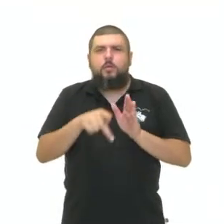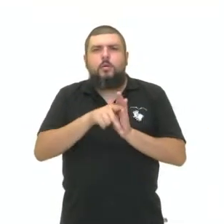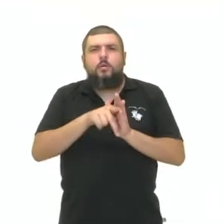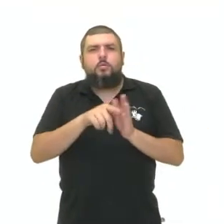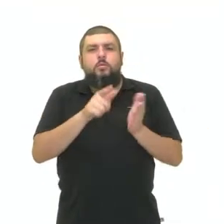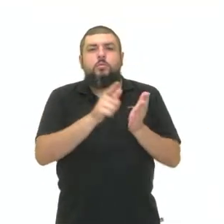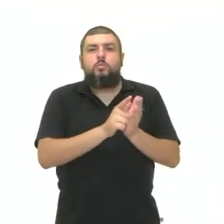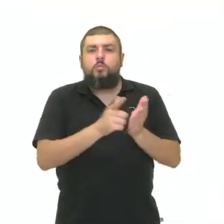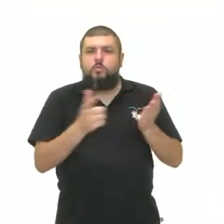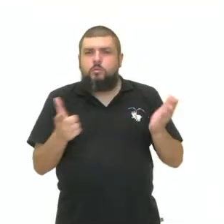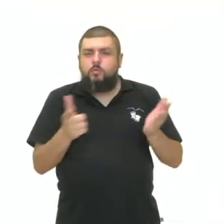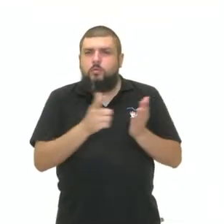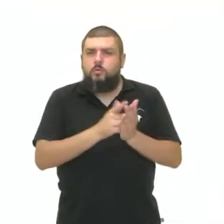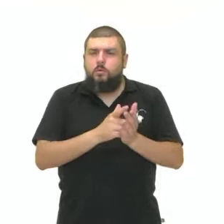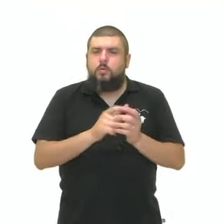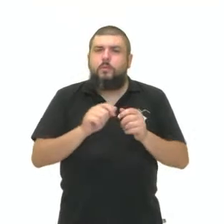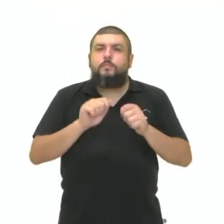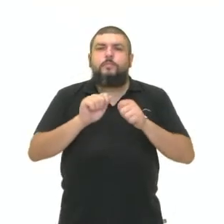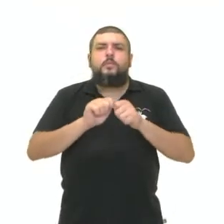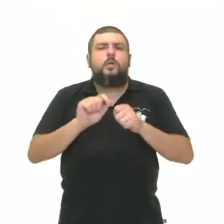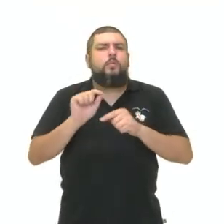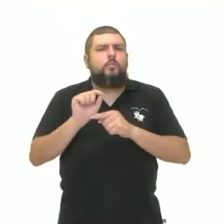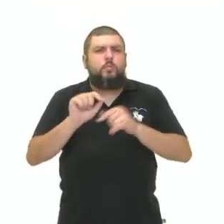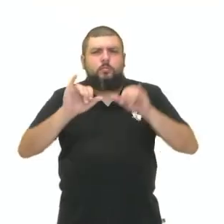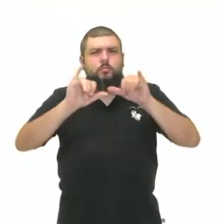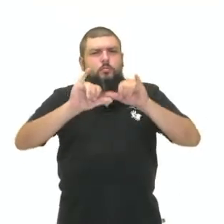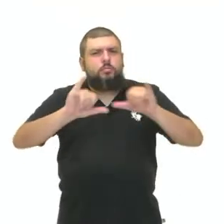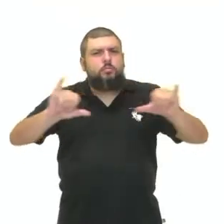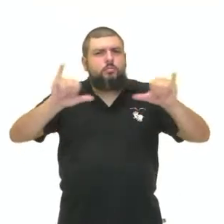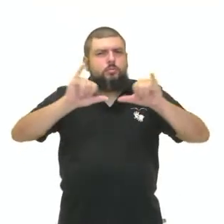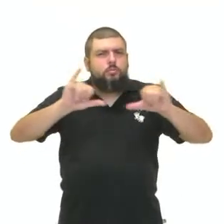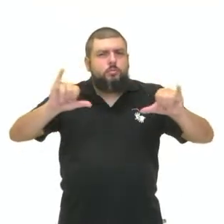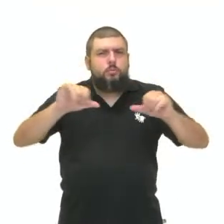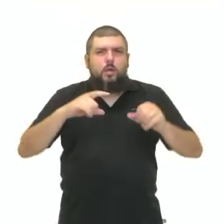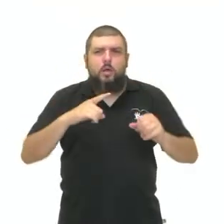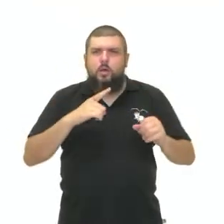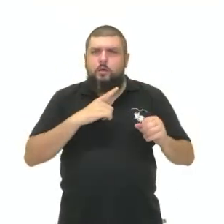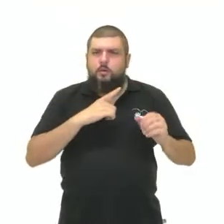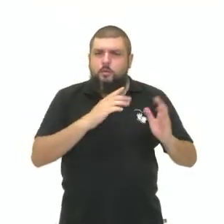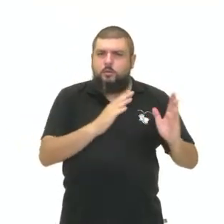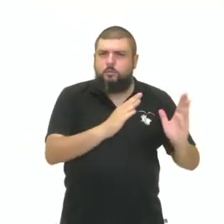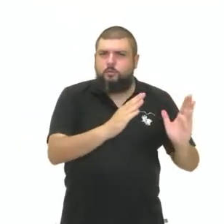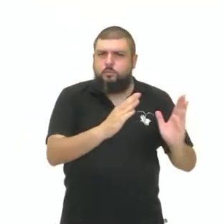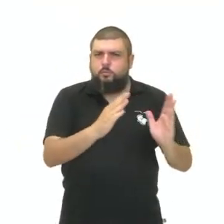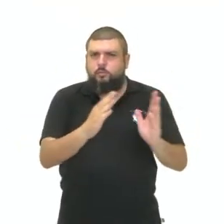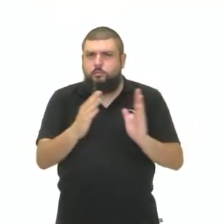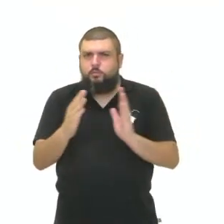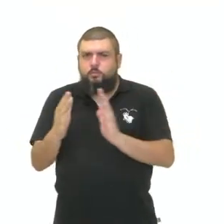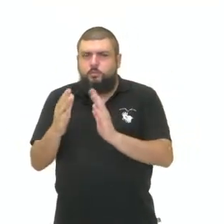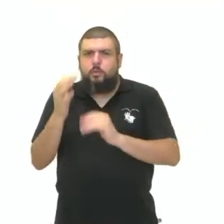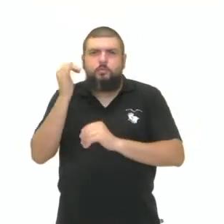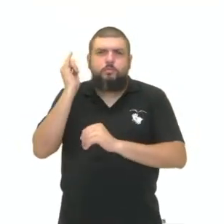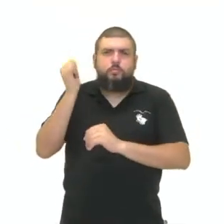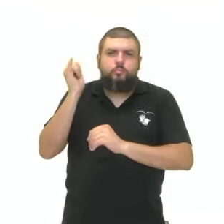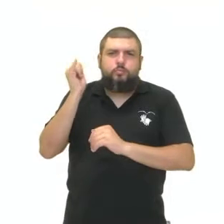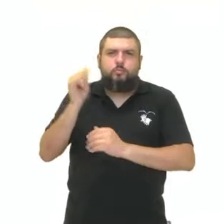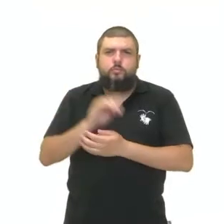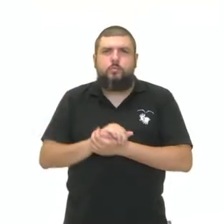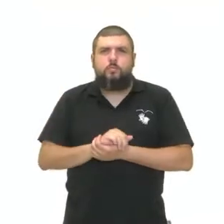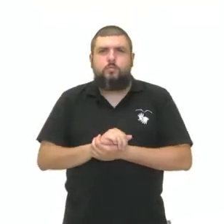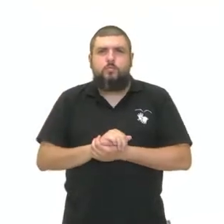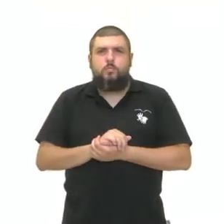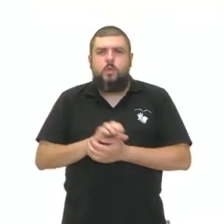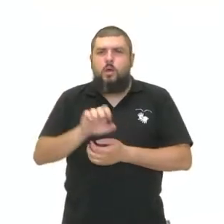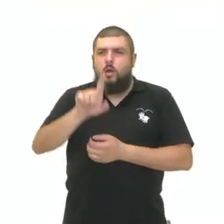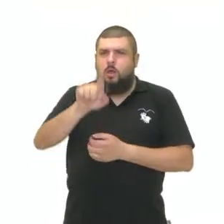informar um acontecimento atual através de sequências descritivas e/ou narrativas, com linguagem